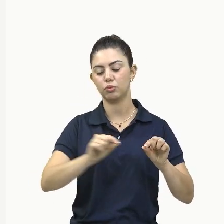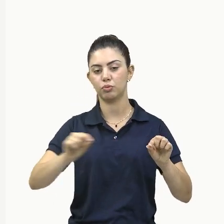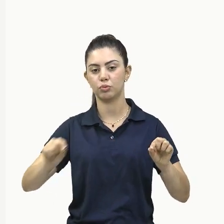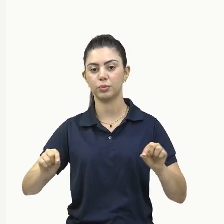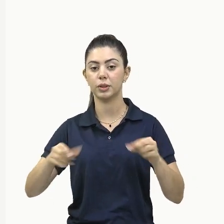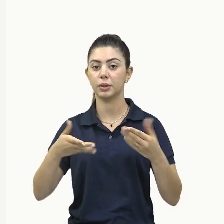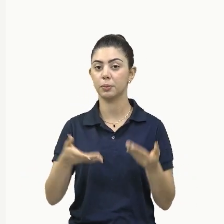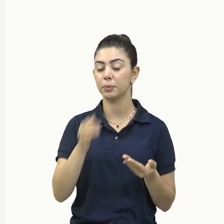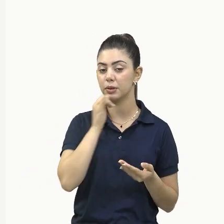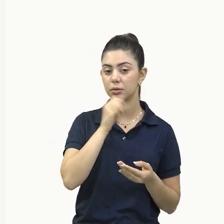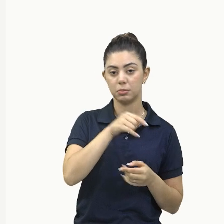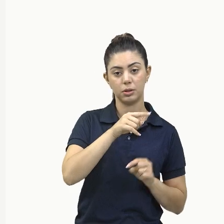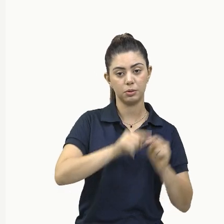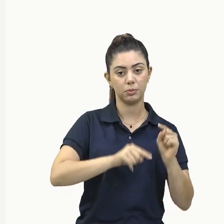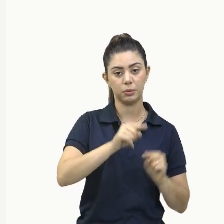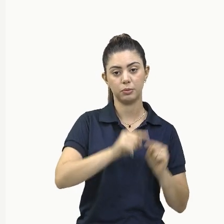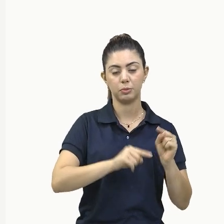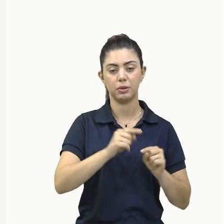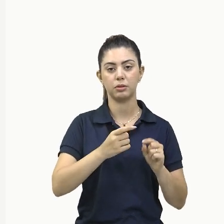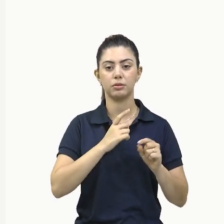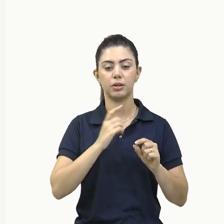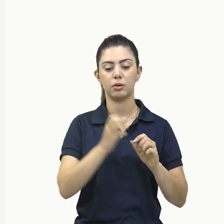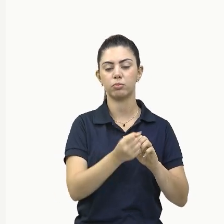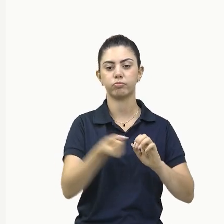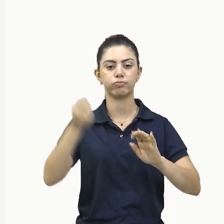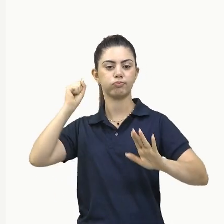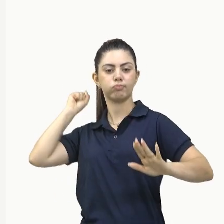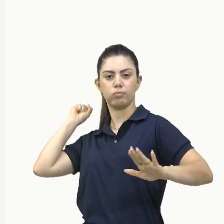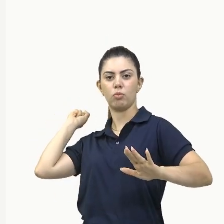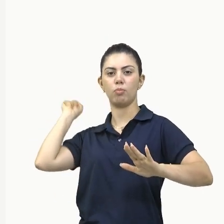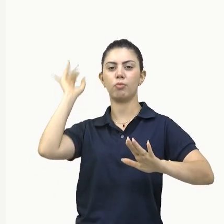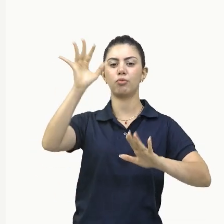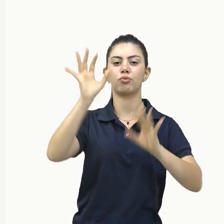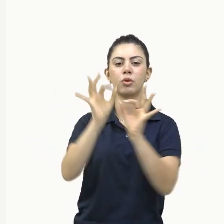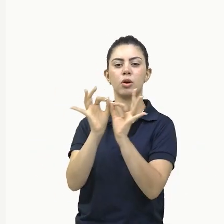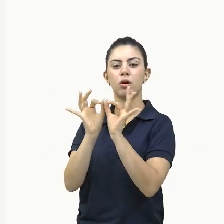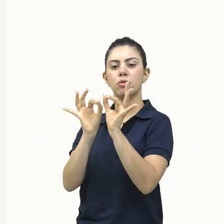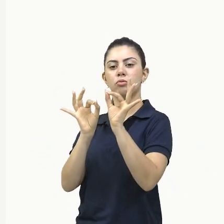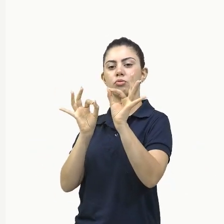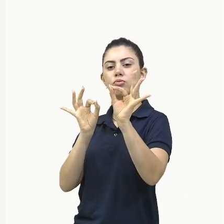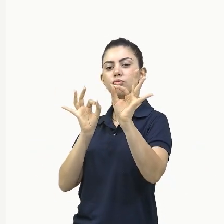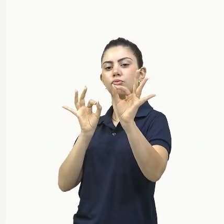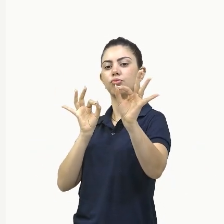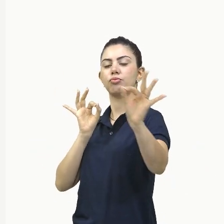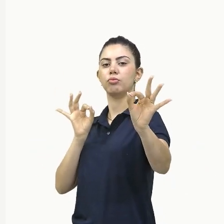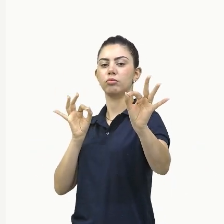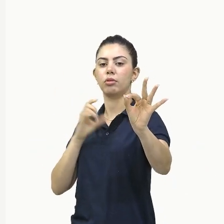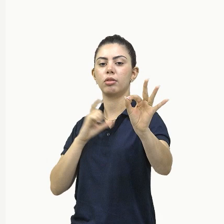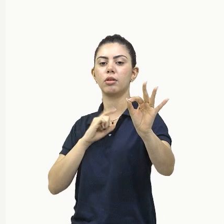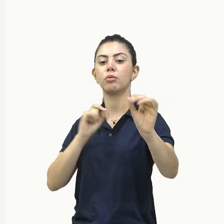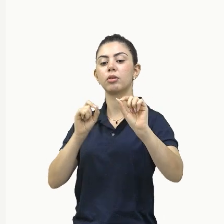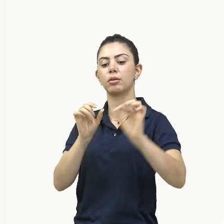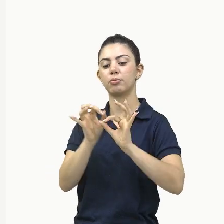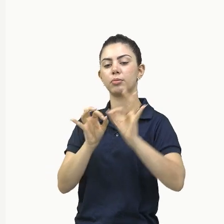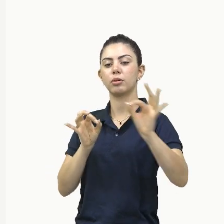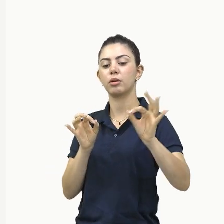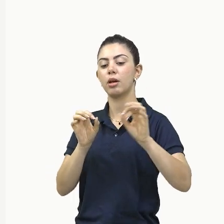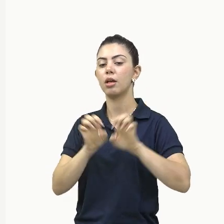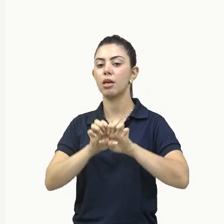Suponha que um objeto seja lançado ao ar e sua trajetória seja descrita pela equação